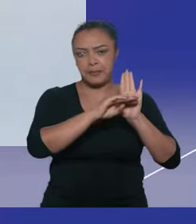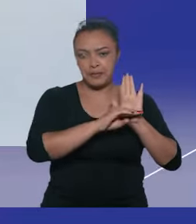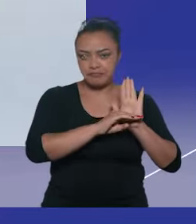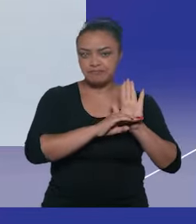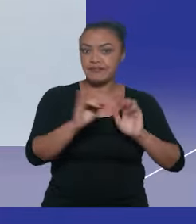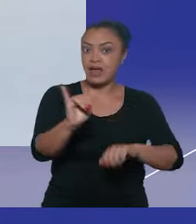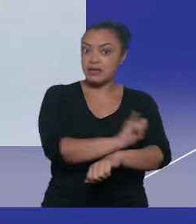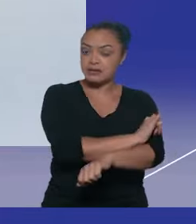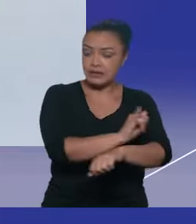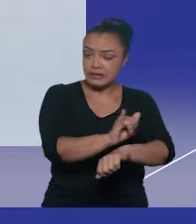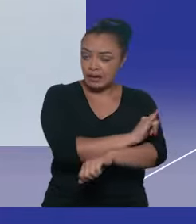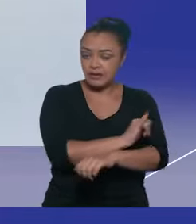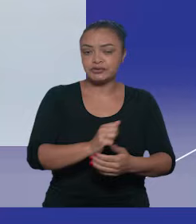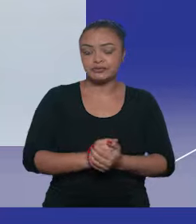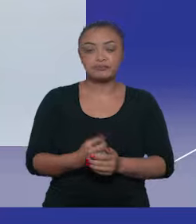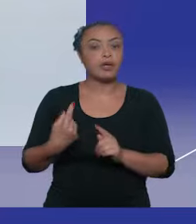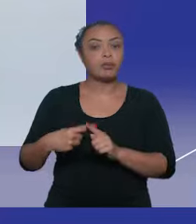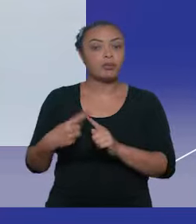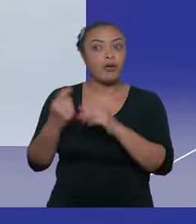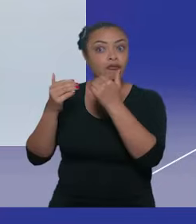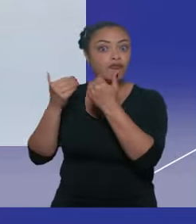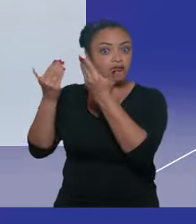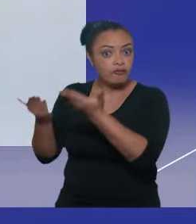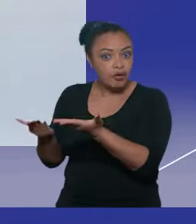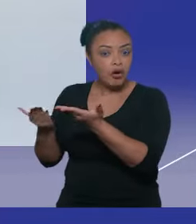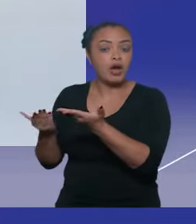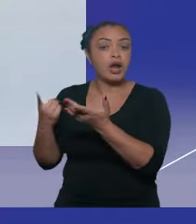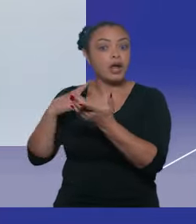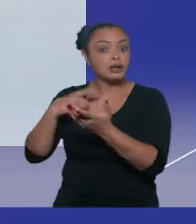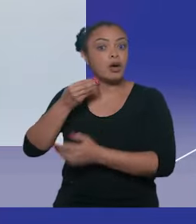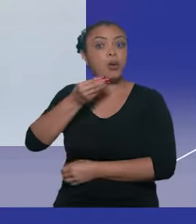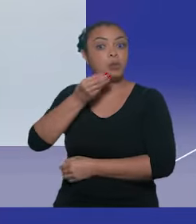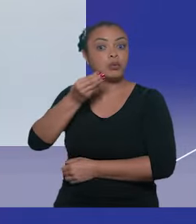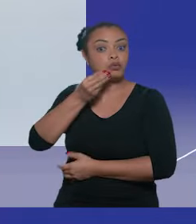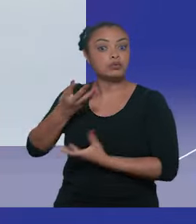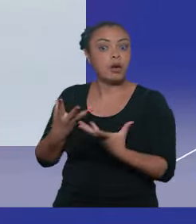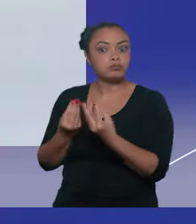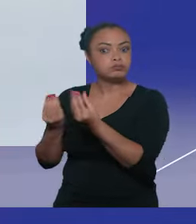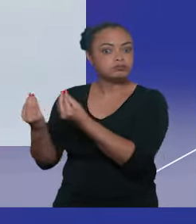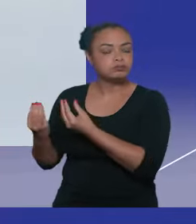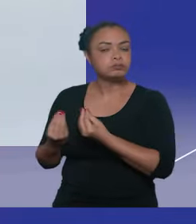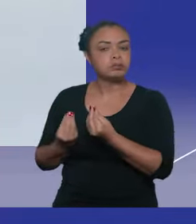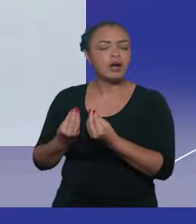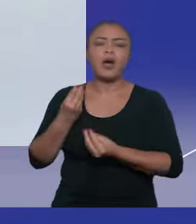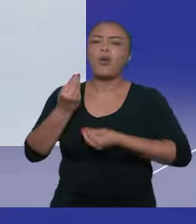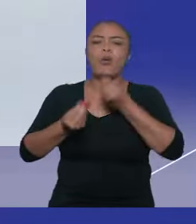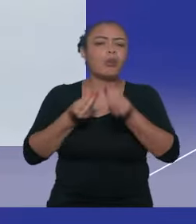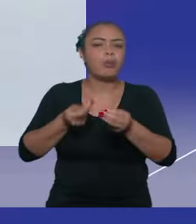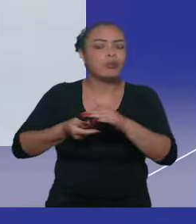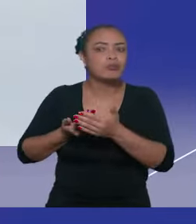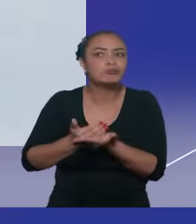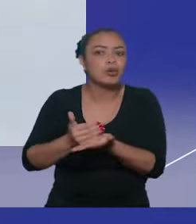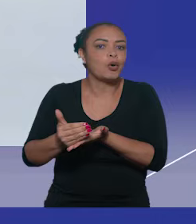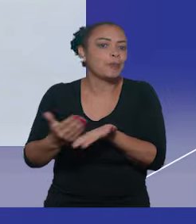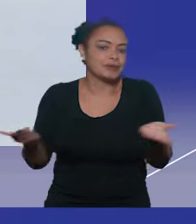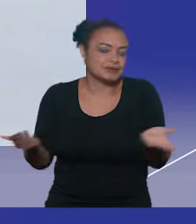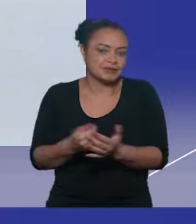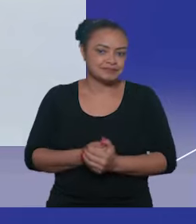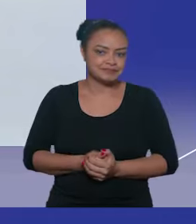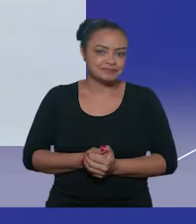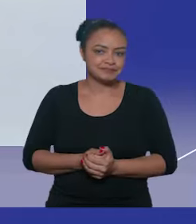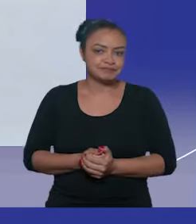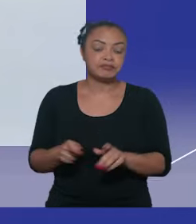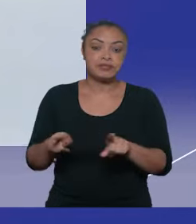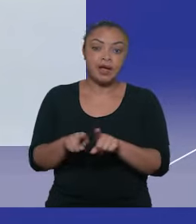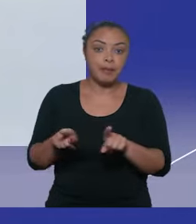porque as oportunidades de investir lá fora não param de crescer. Mas como investir? Como começar esse investimento?